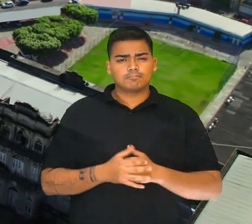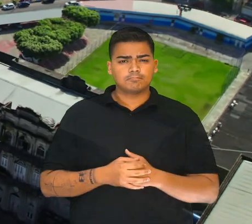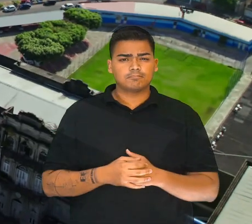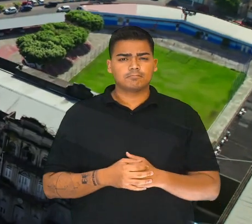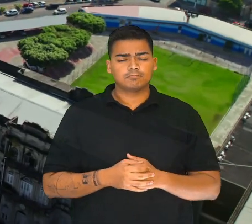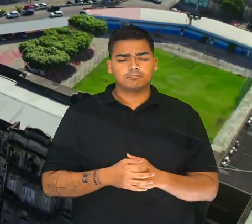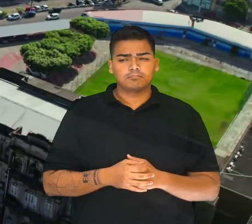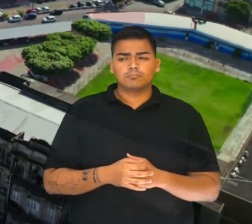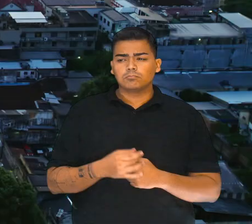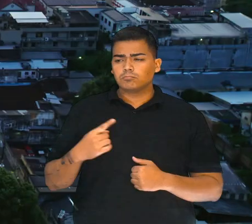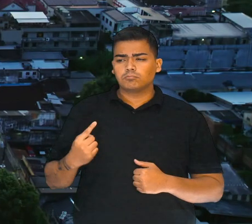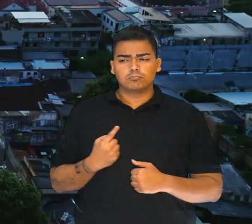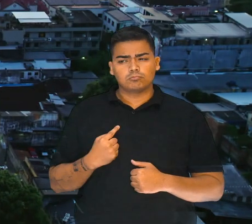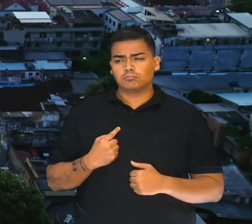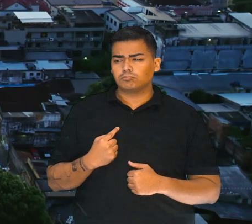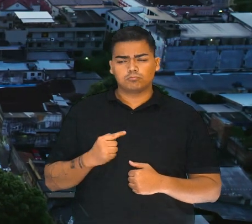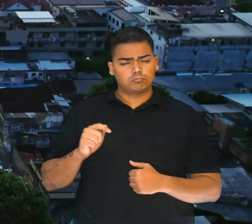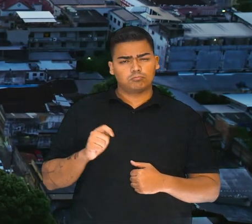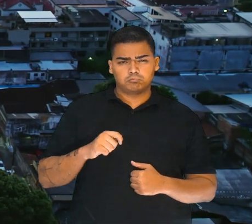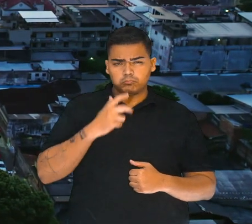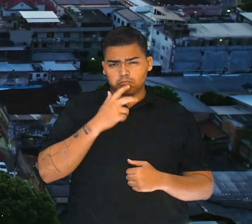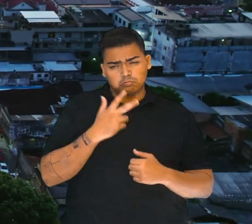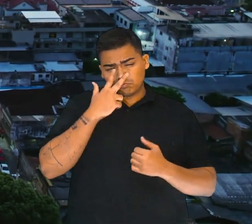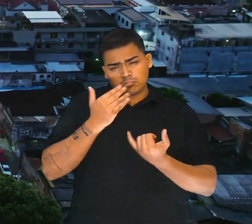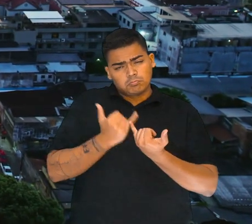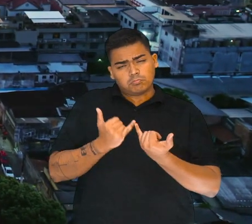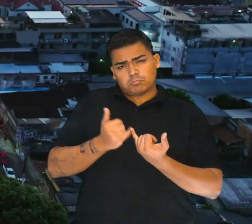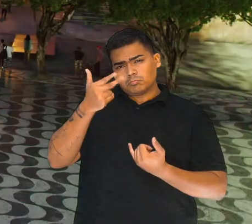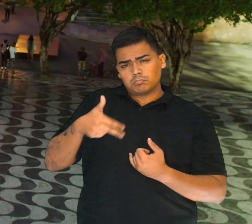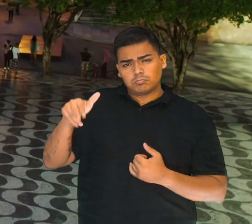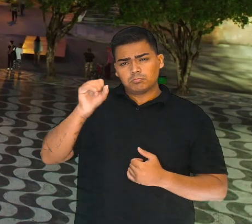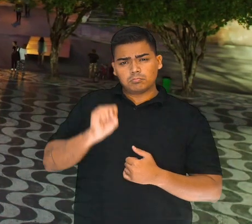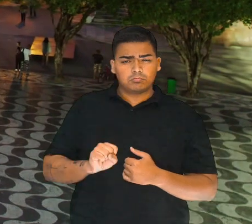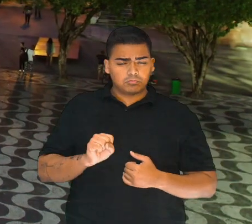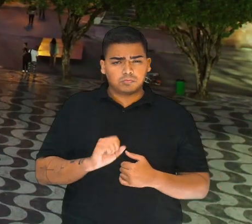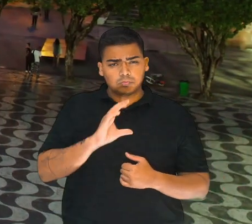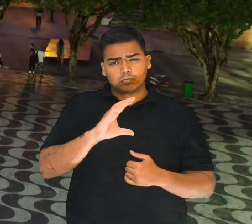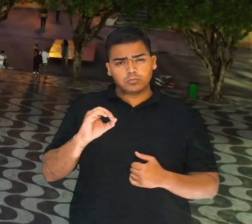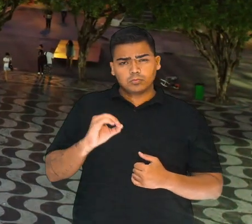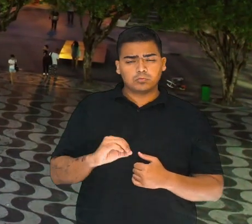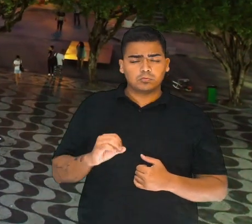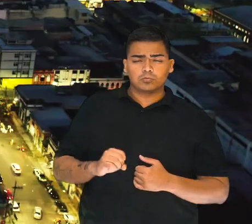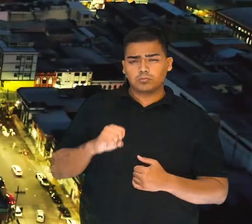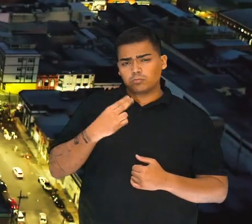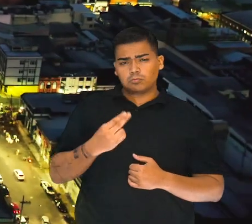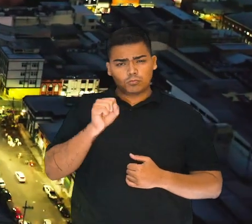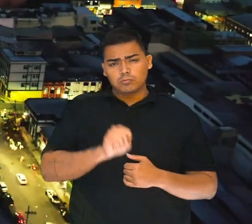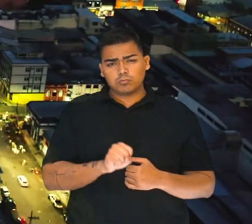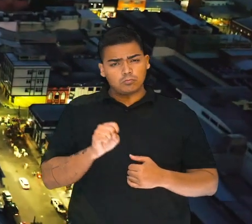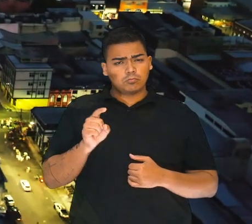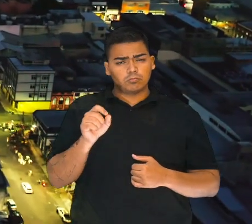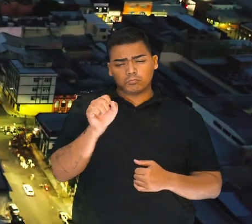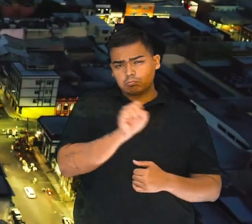sejam. Nós não somos parecidos com o Nordeste, com o Sul, com o centro do Brasil e com o